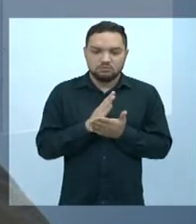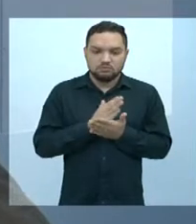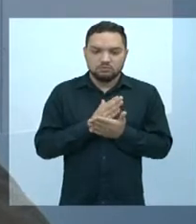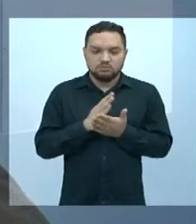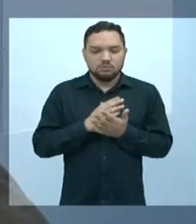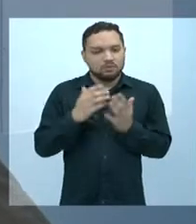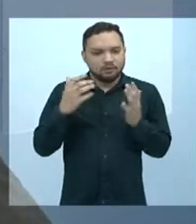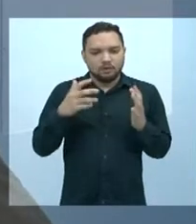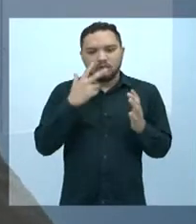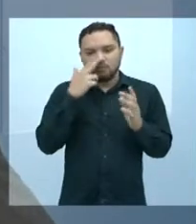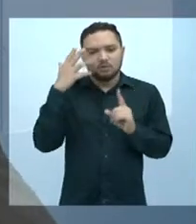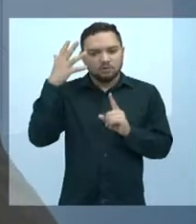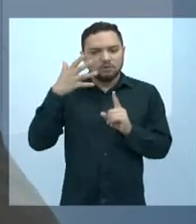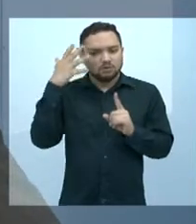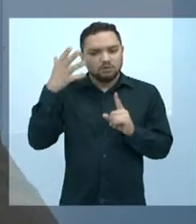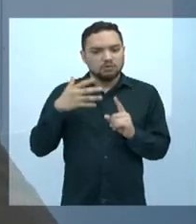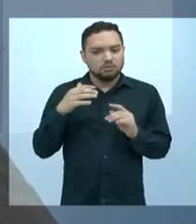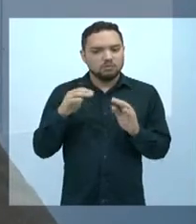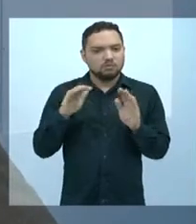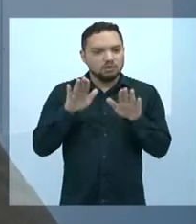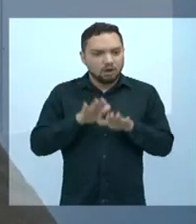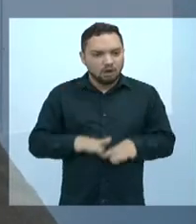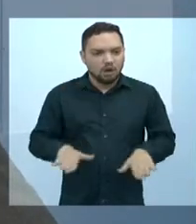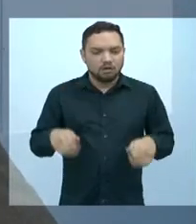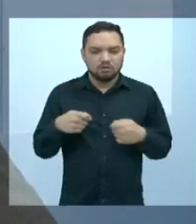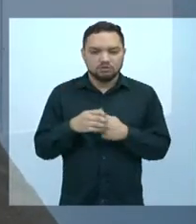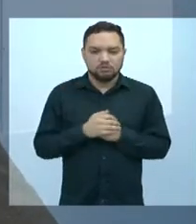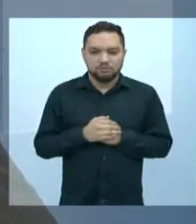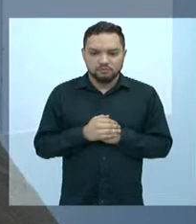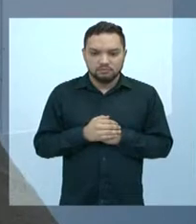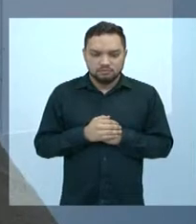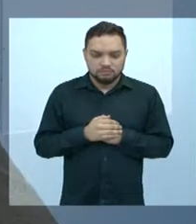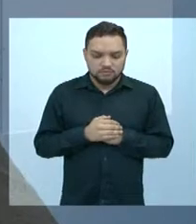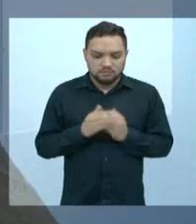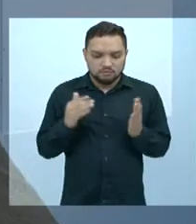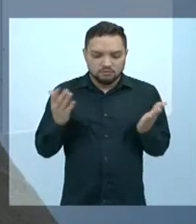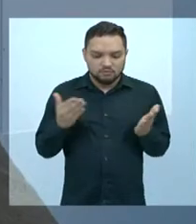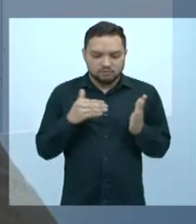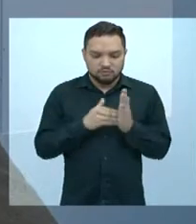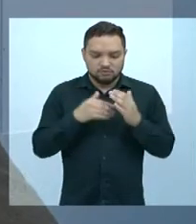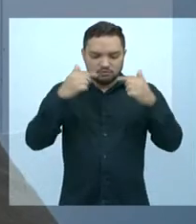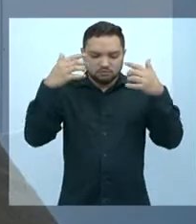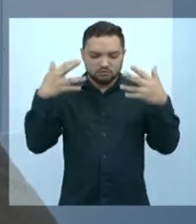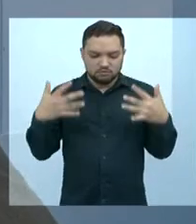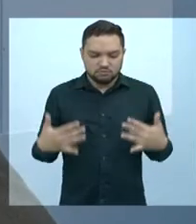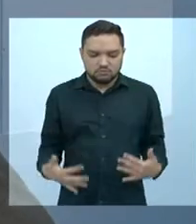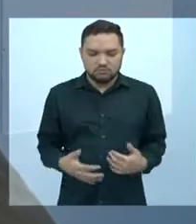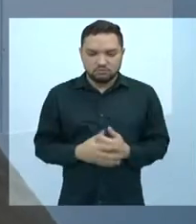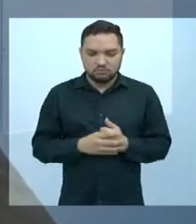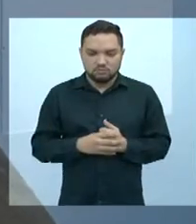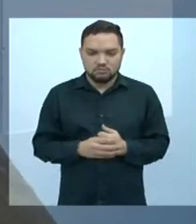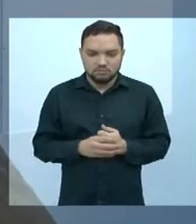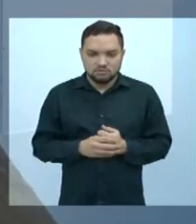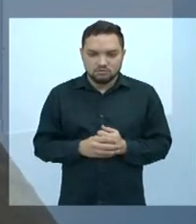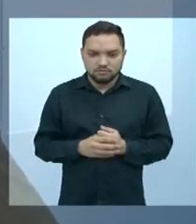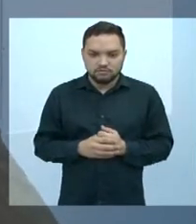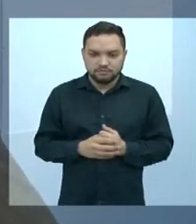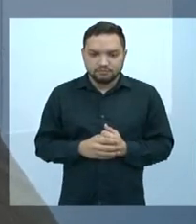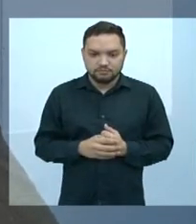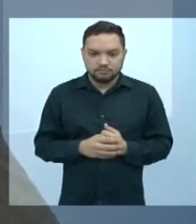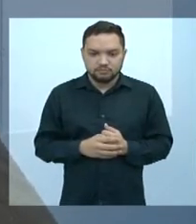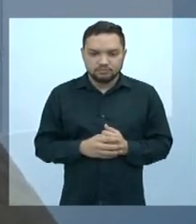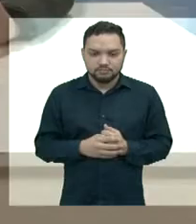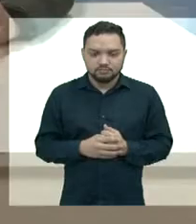alarmante e mais concreto. E, para finalizar, né, Paulo... Temos dois assuntos que talvez não